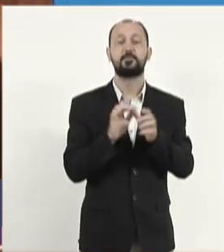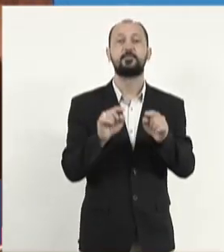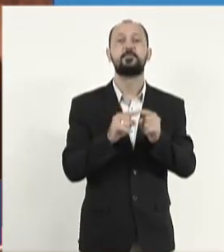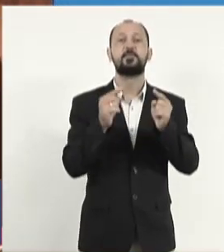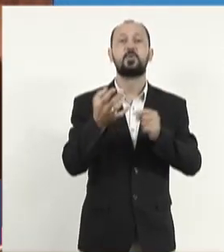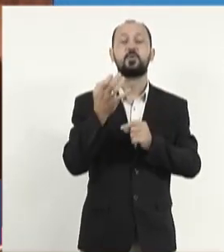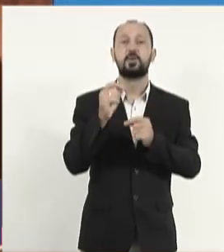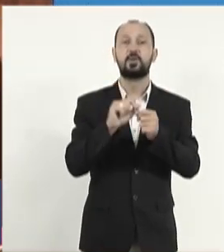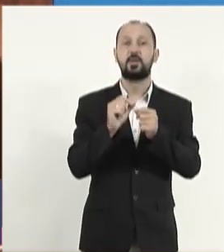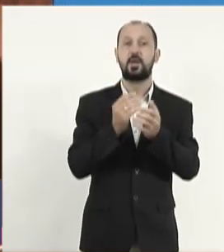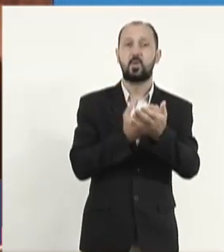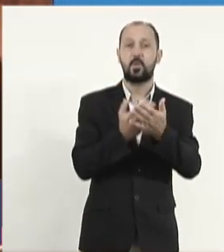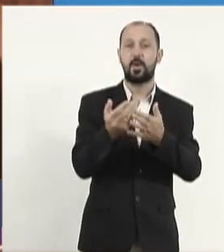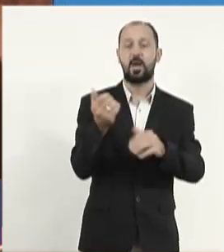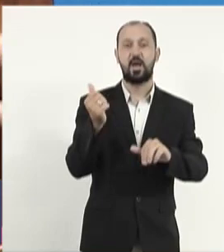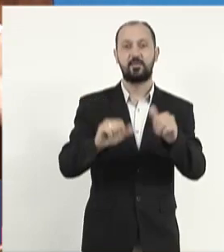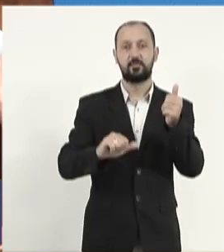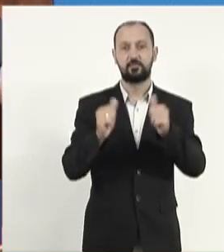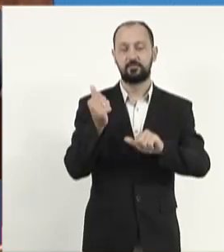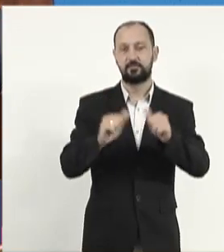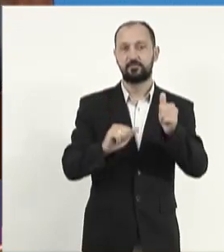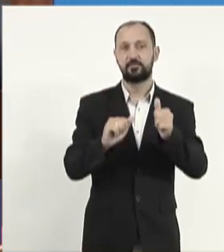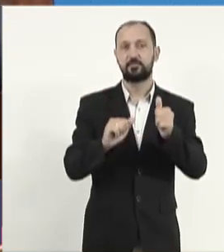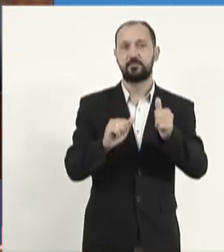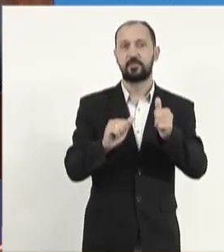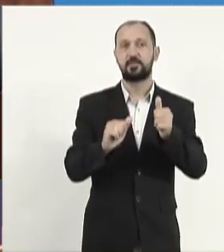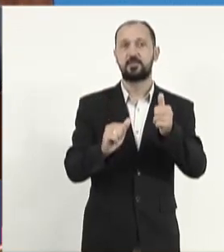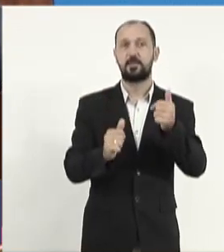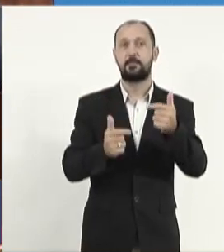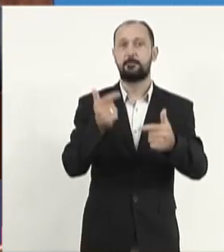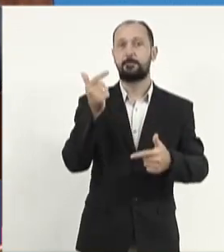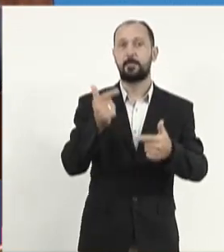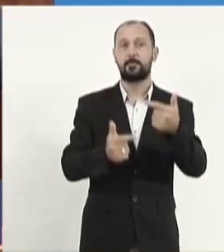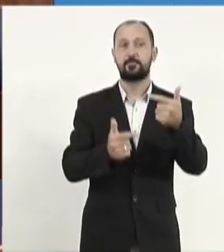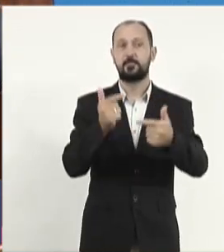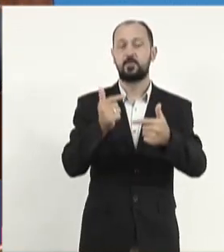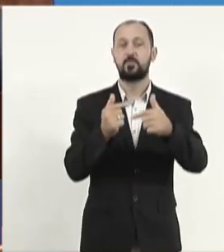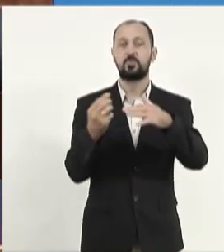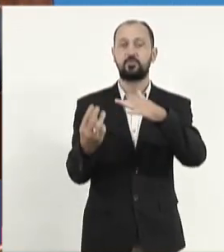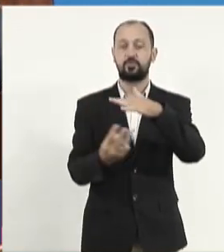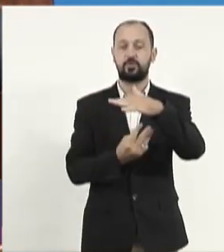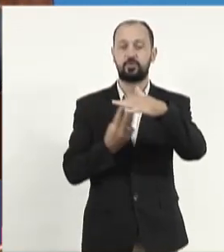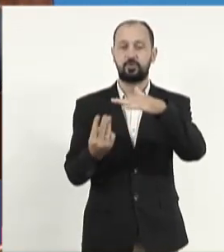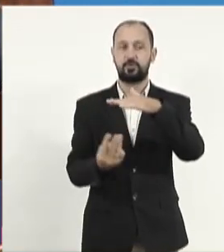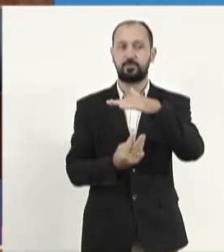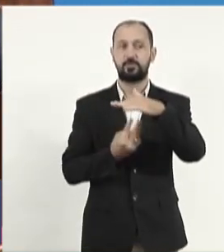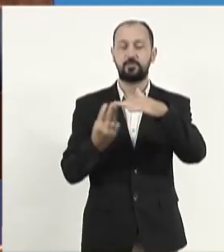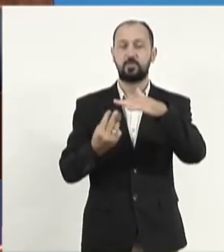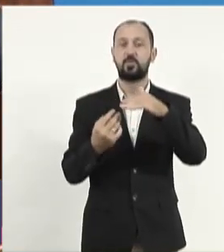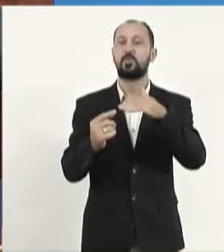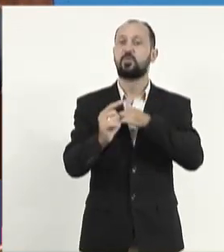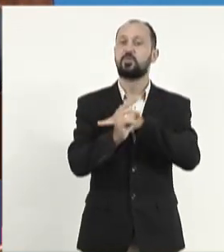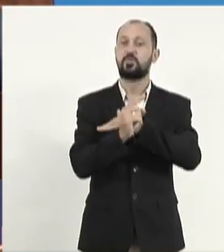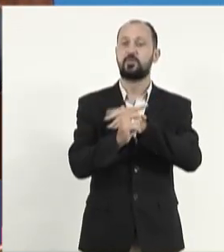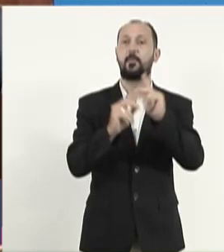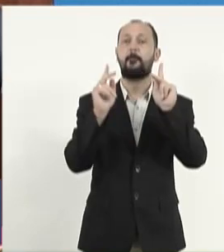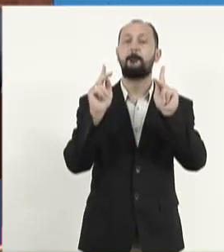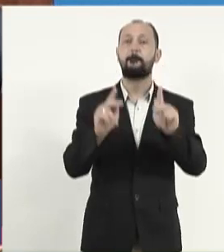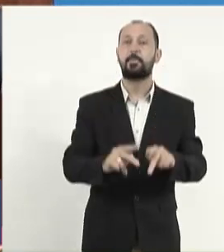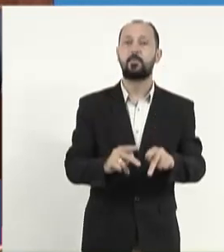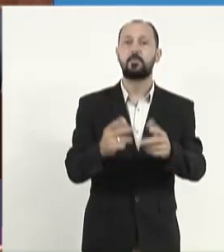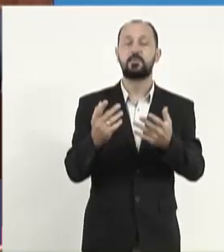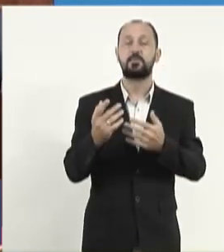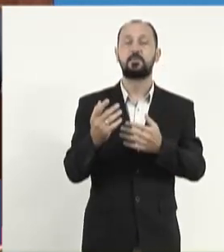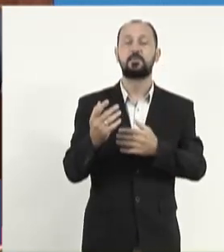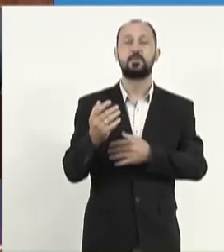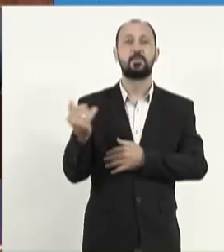já começar avaliando aqui é essa política de privatização dos serviços públicos